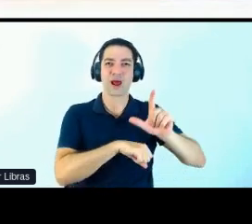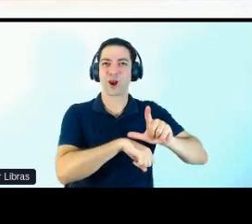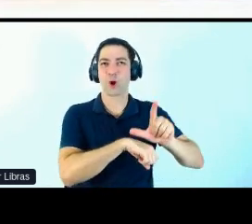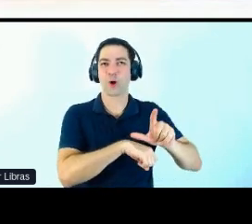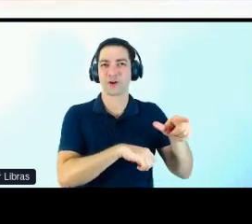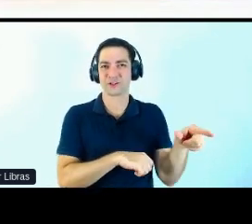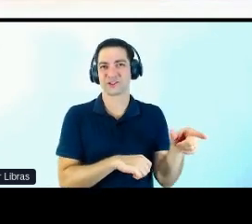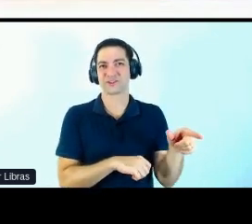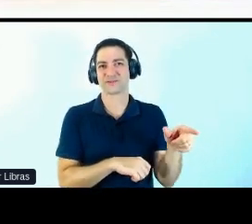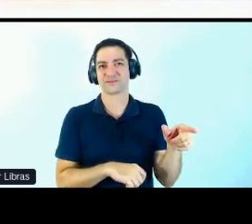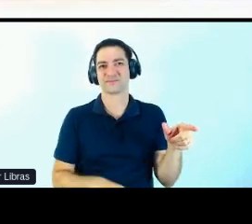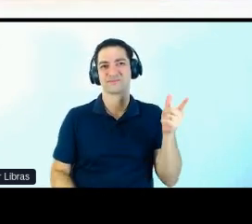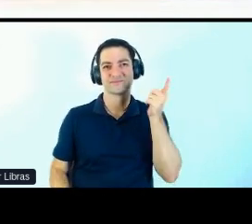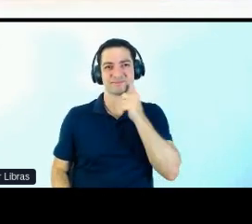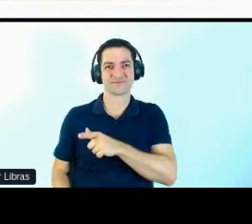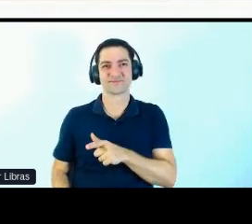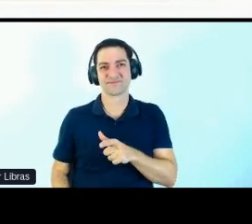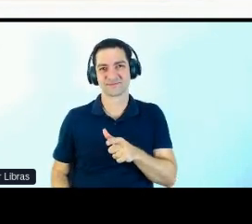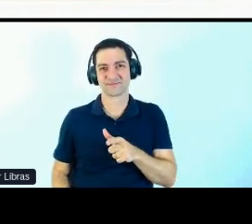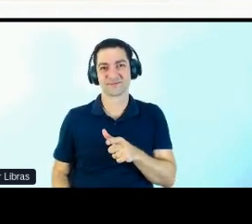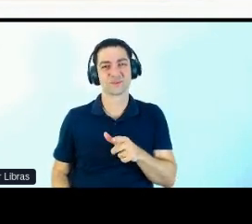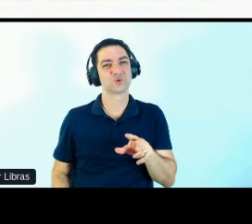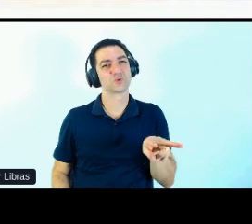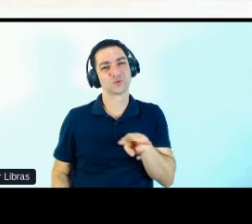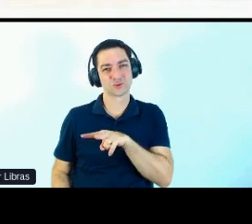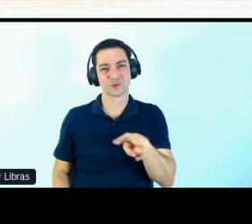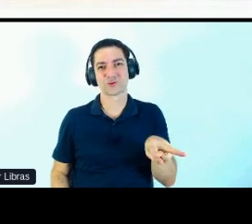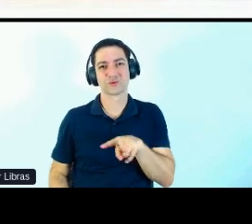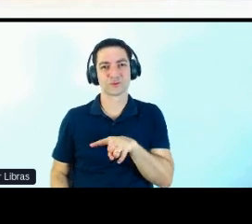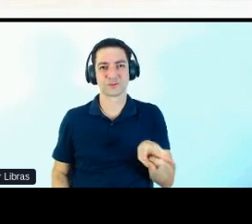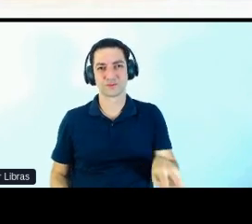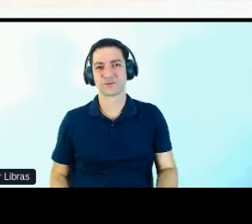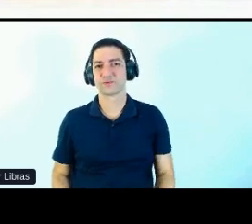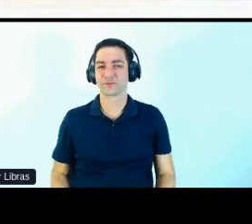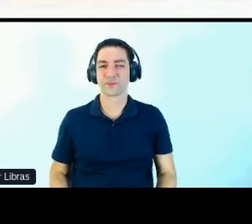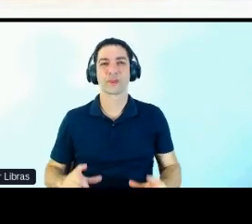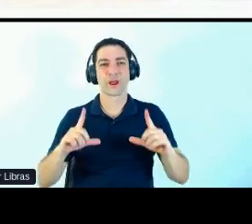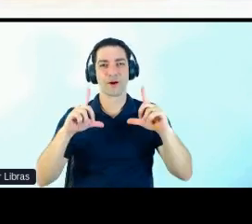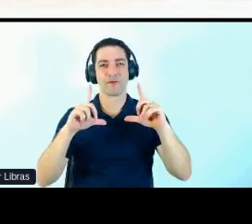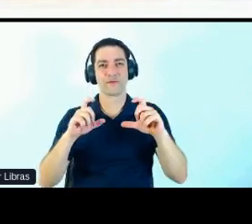Né? Nessa parte da direita, eu estou